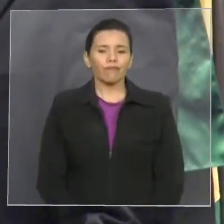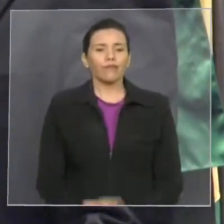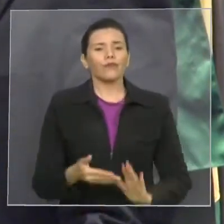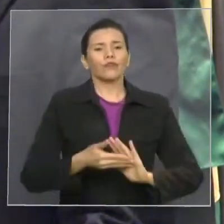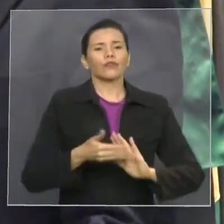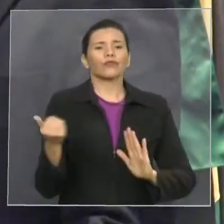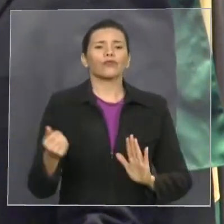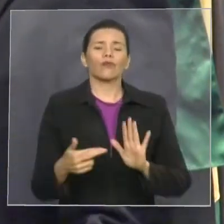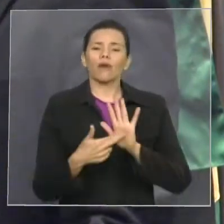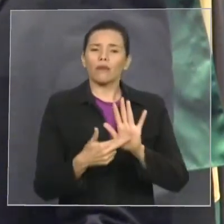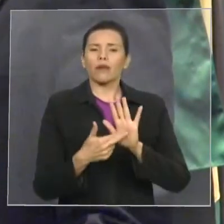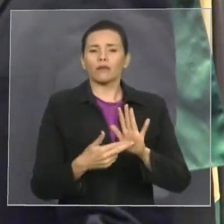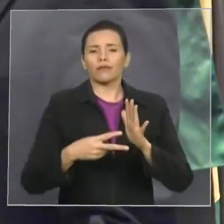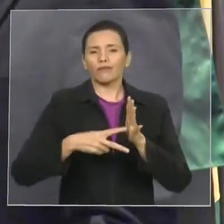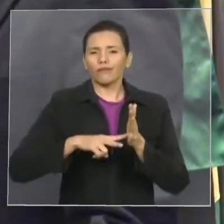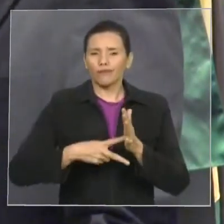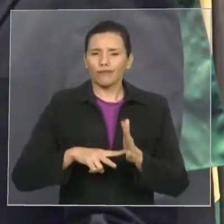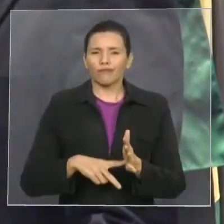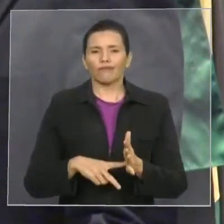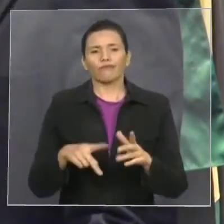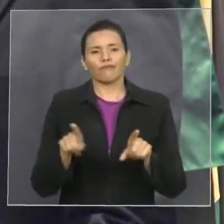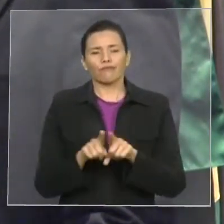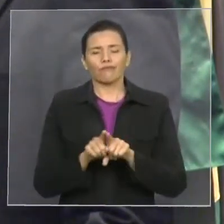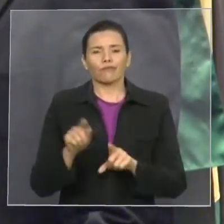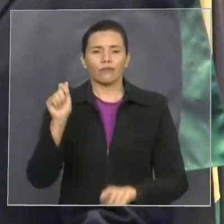sindicatos e associações da Polícia Civil.